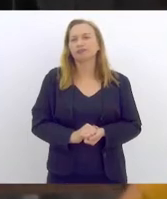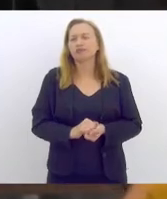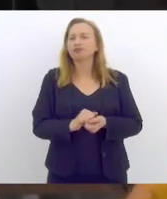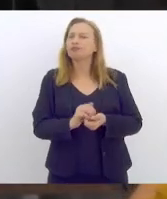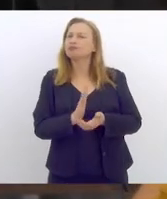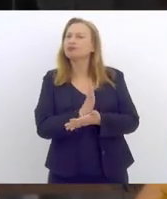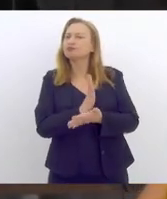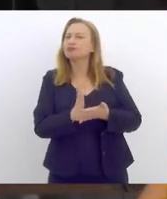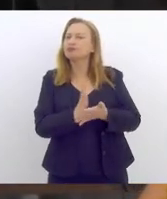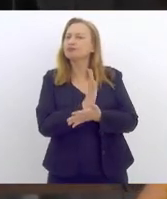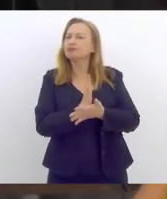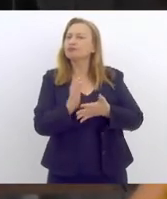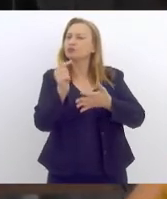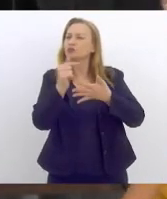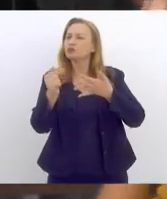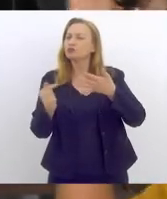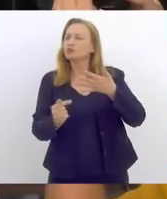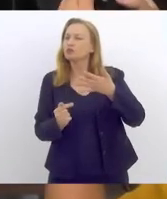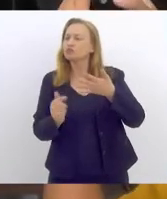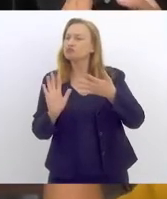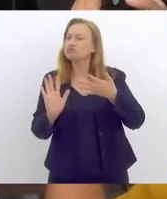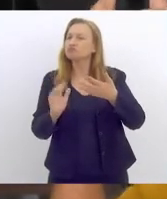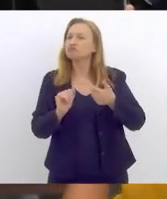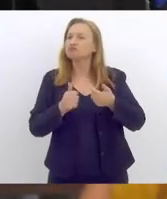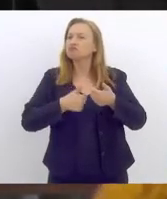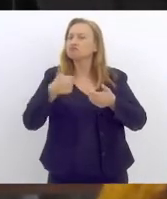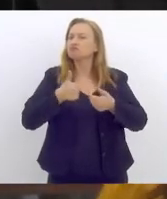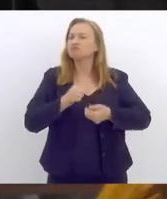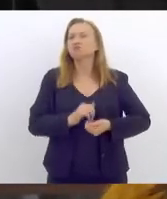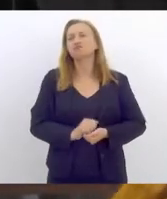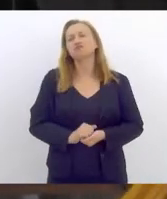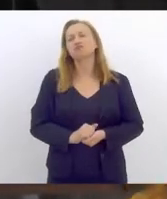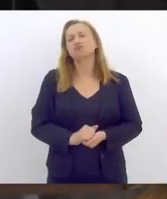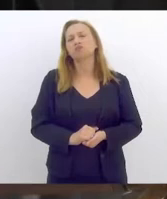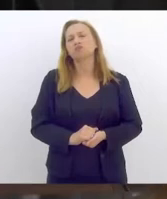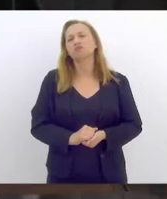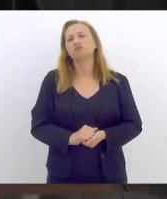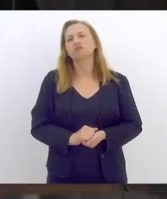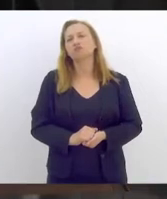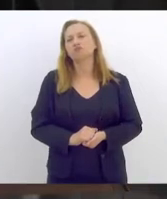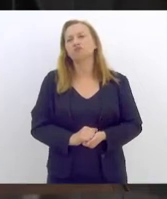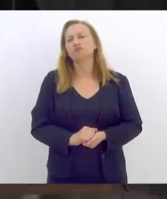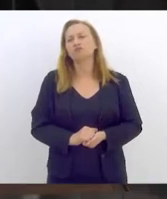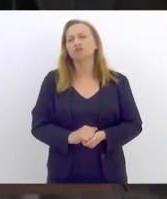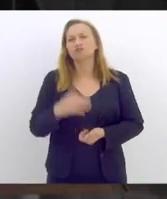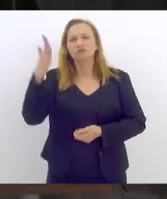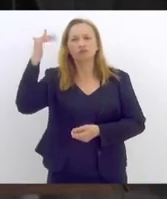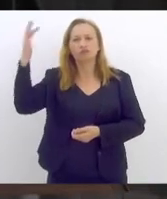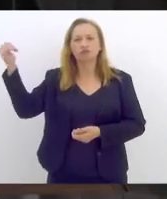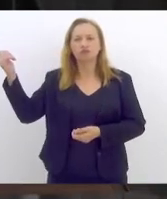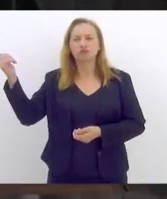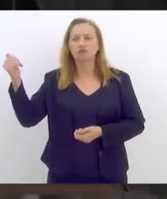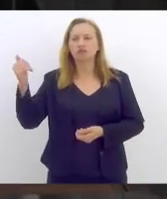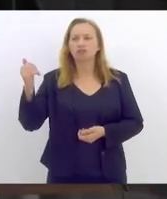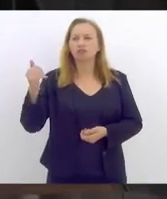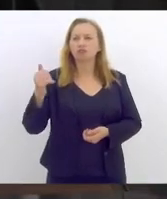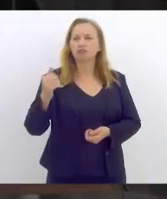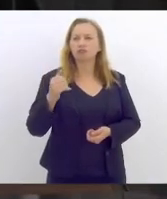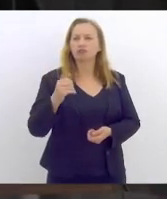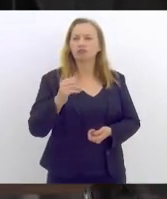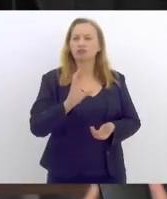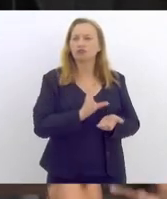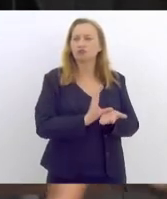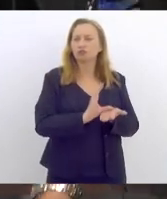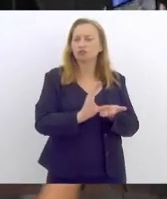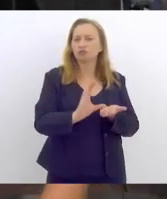desses alguns desses tópicos né primeiro lugar famoso auxílio Brasil né